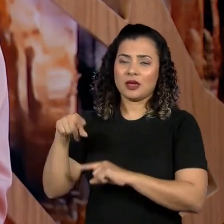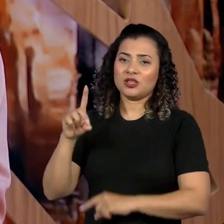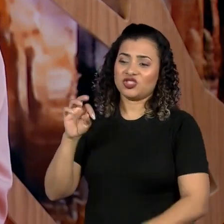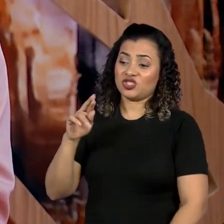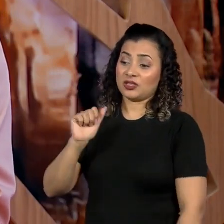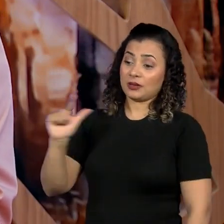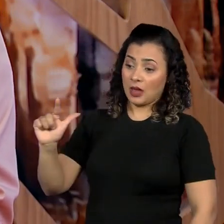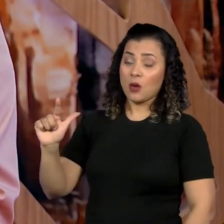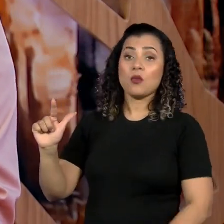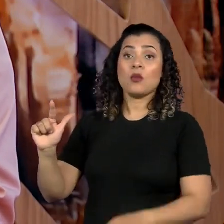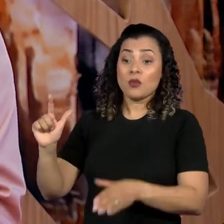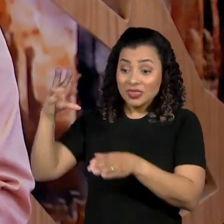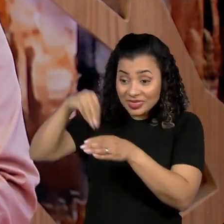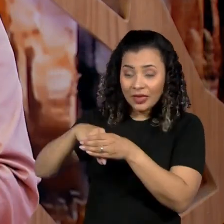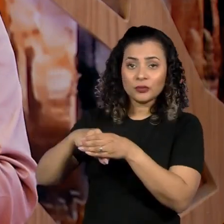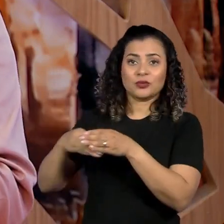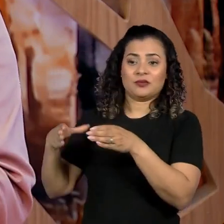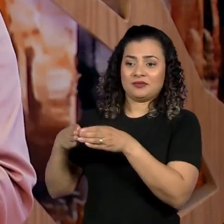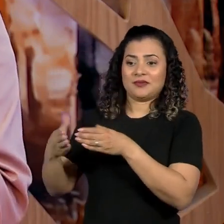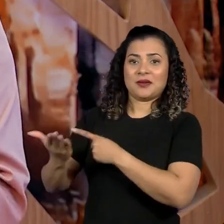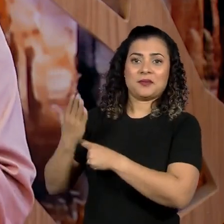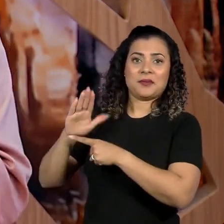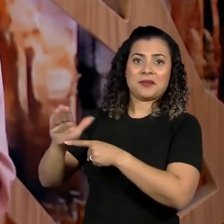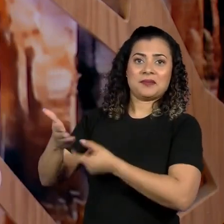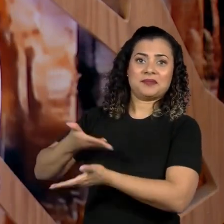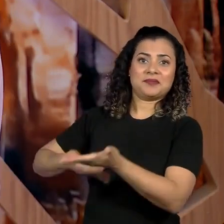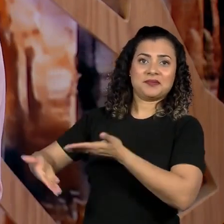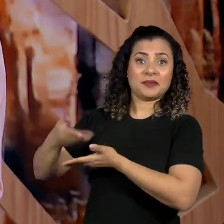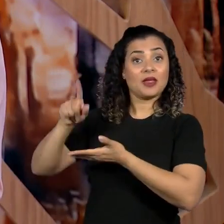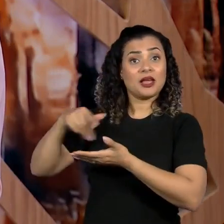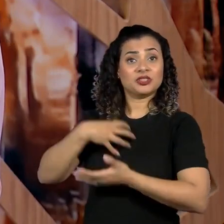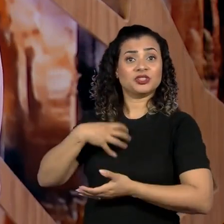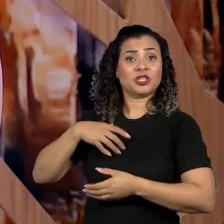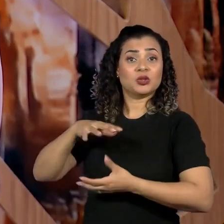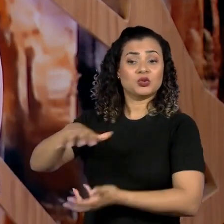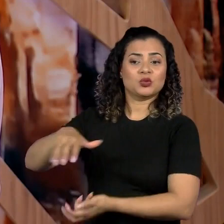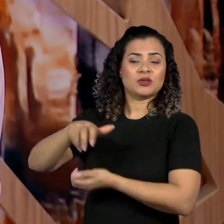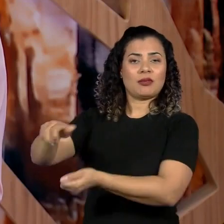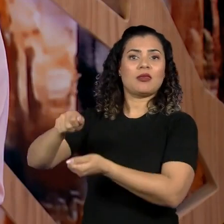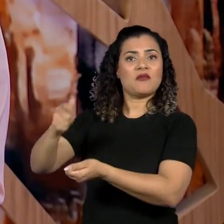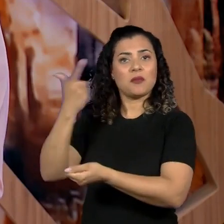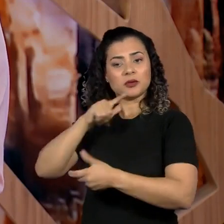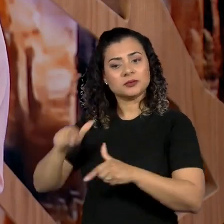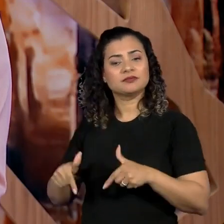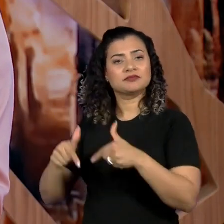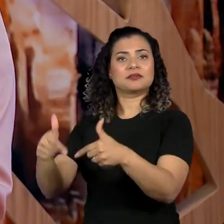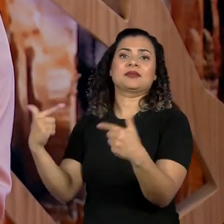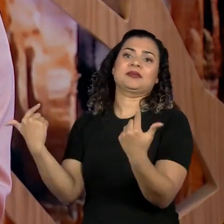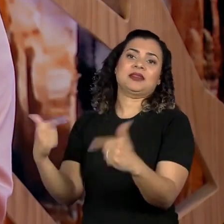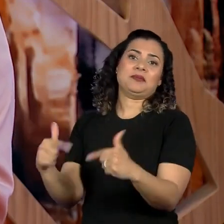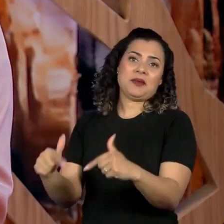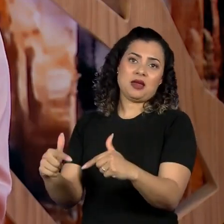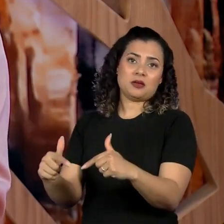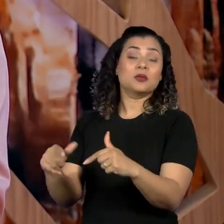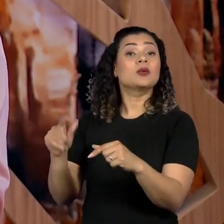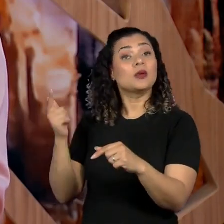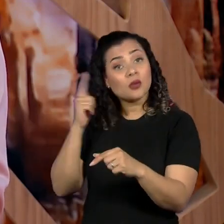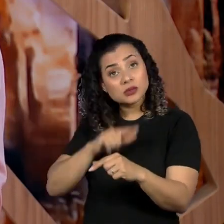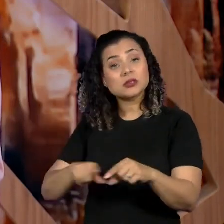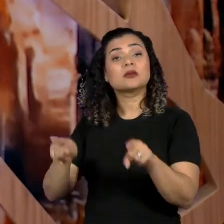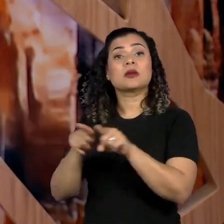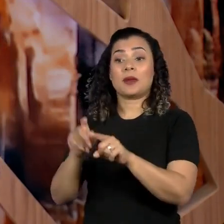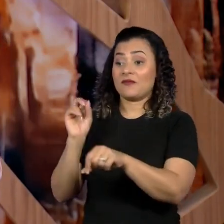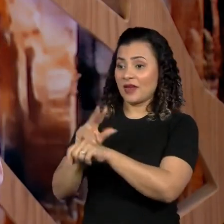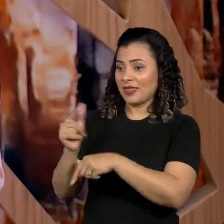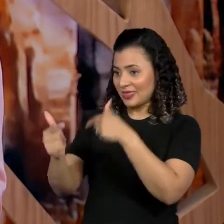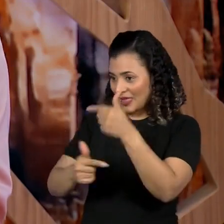benefícios do cooperativismo. Então, é uma forma sustentável de realizar o trabalho e gerando